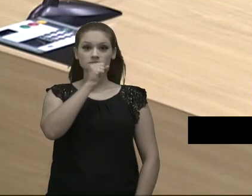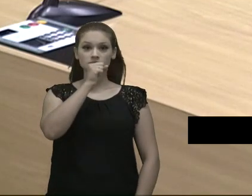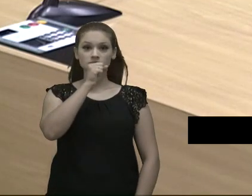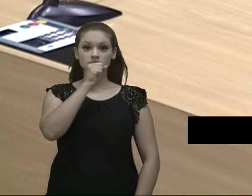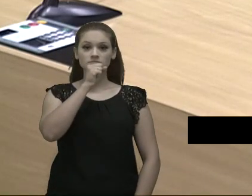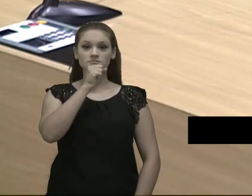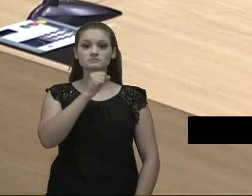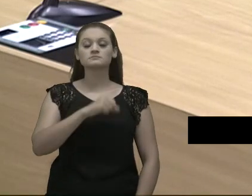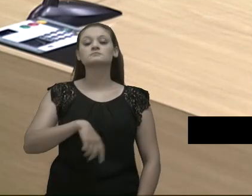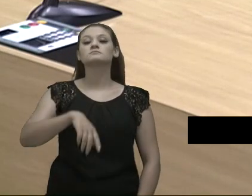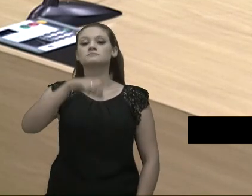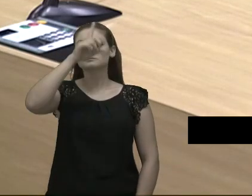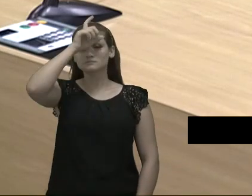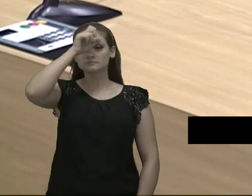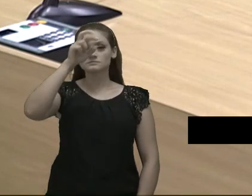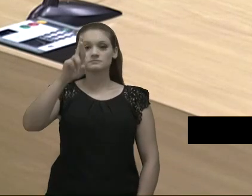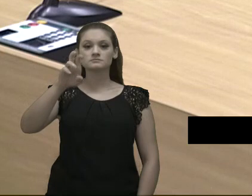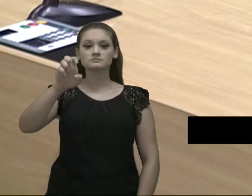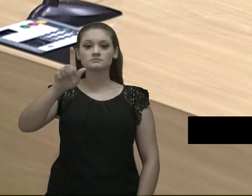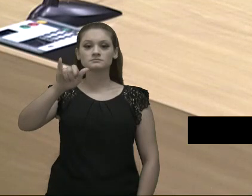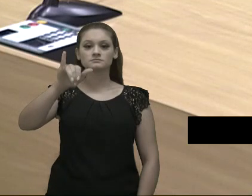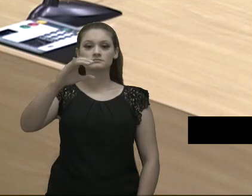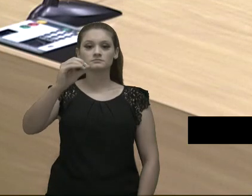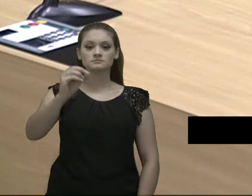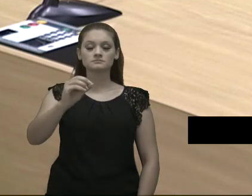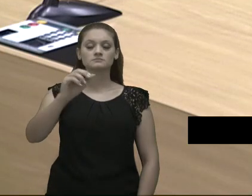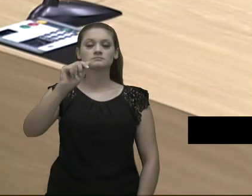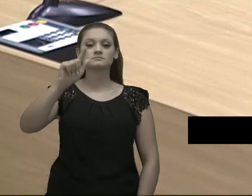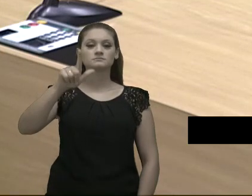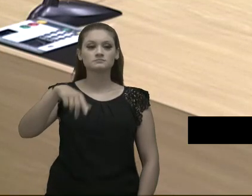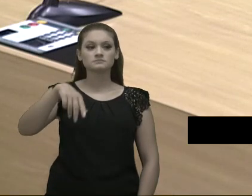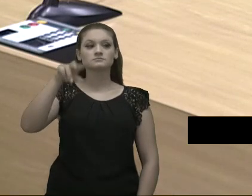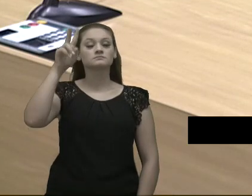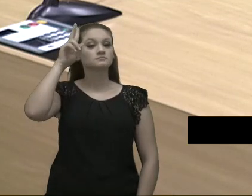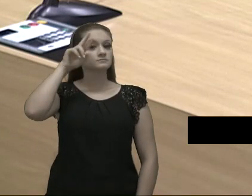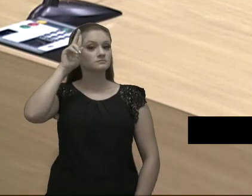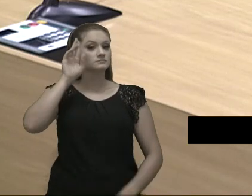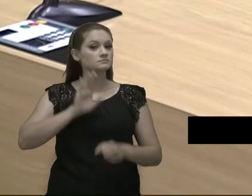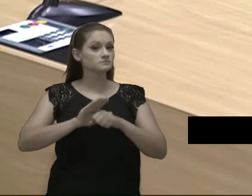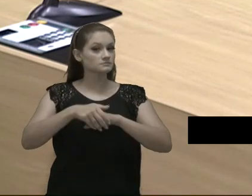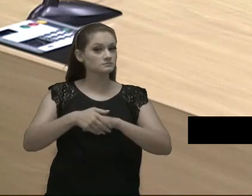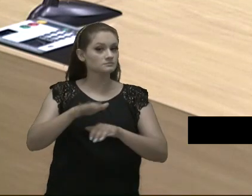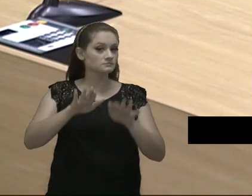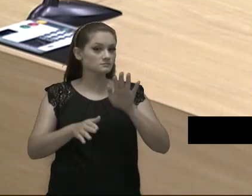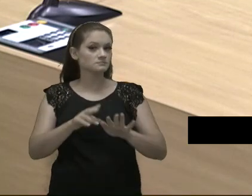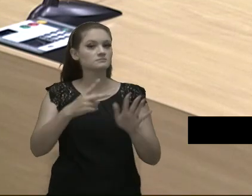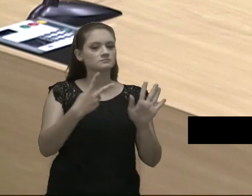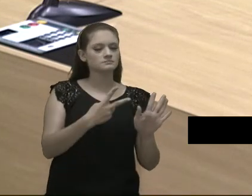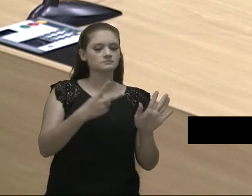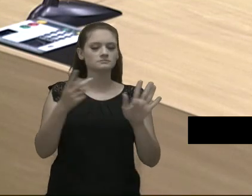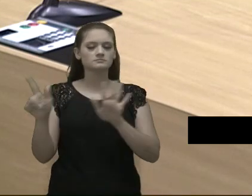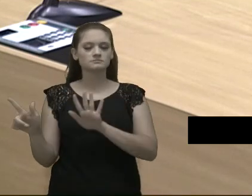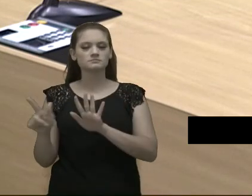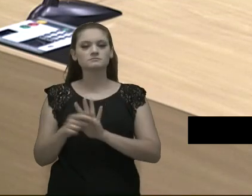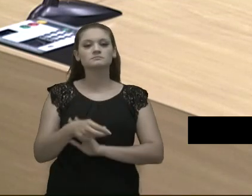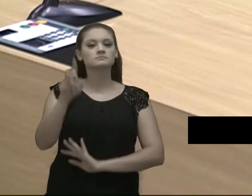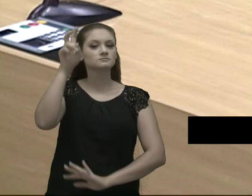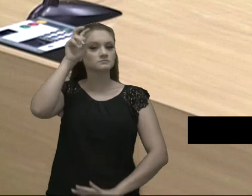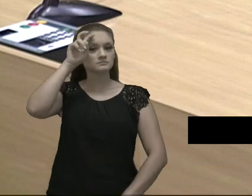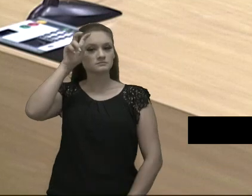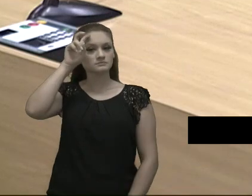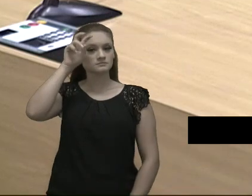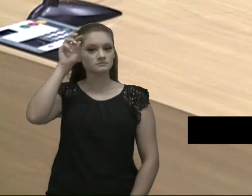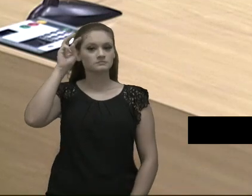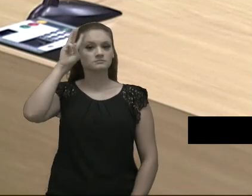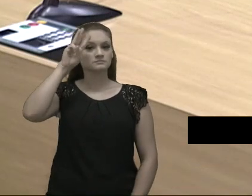no hospital regional o meu plantão é segunda noite e eventualmente a cada duas semanas terça noite, e trabalho um final